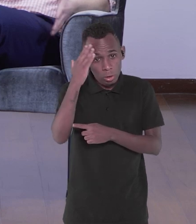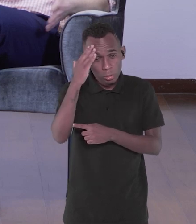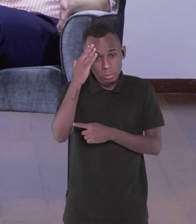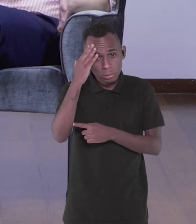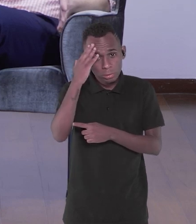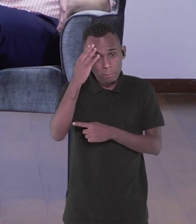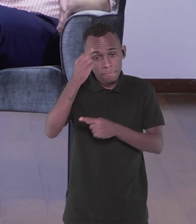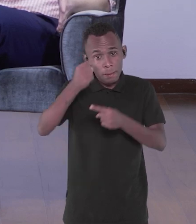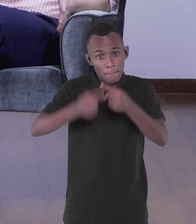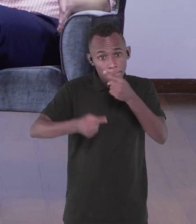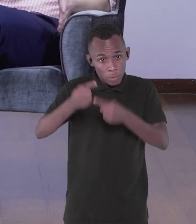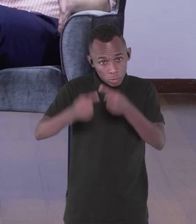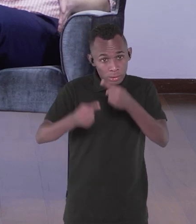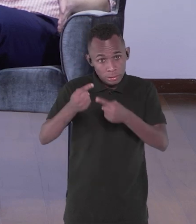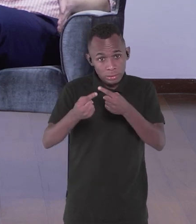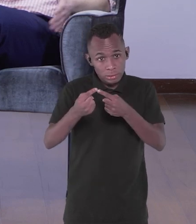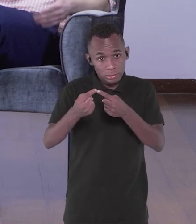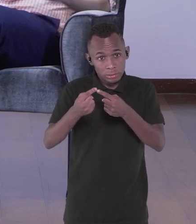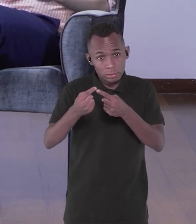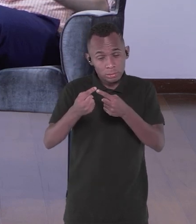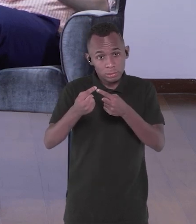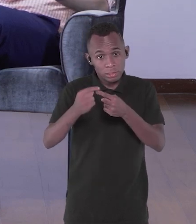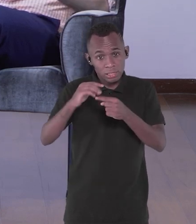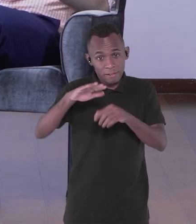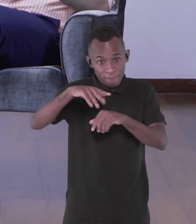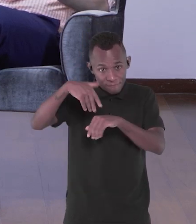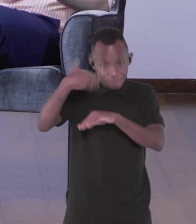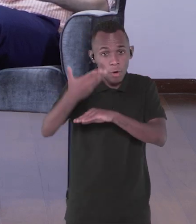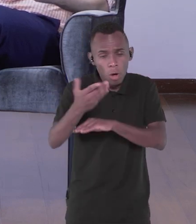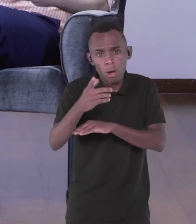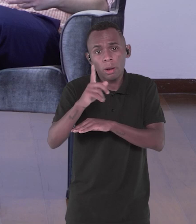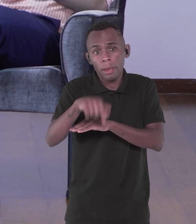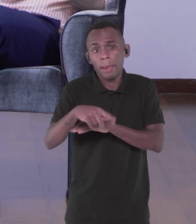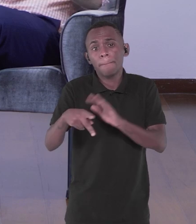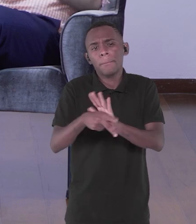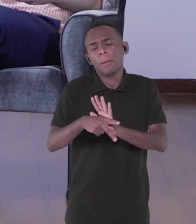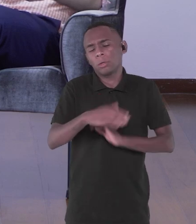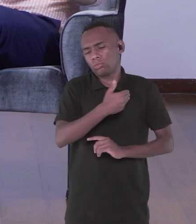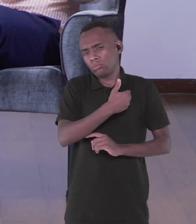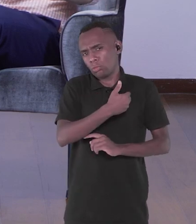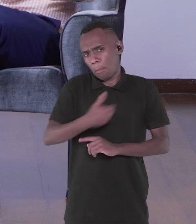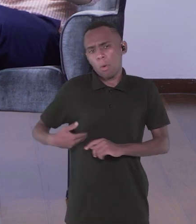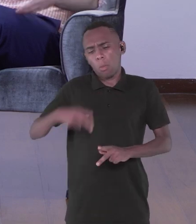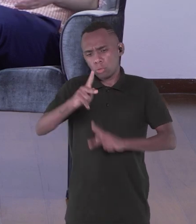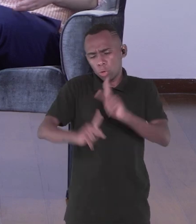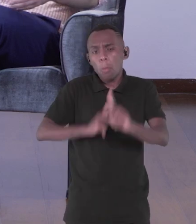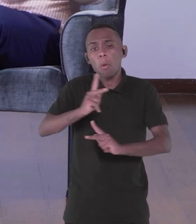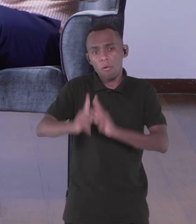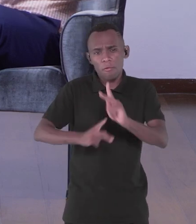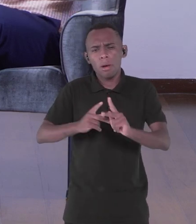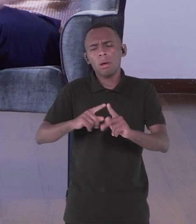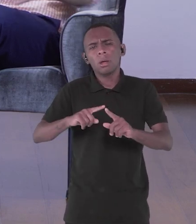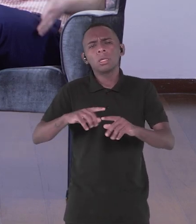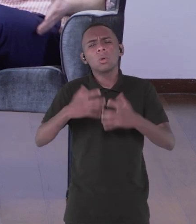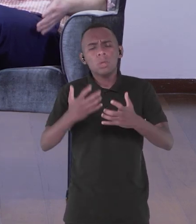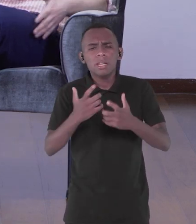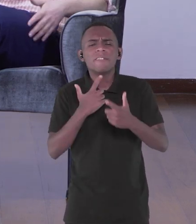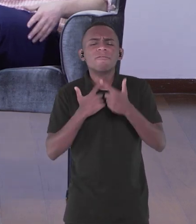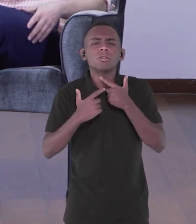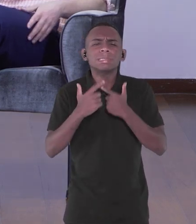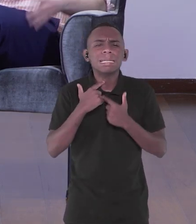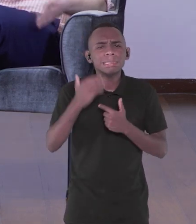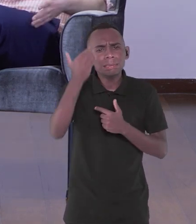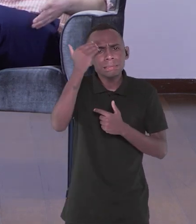externa é política pública, né? E eu sempre, então, quis entender de que forma essa política pública, chamada política